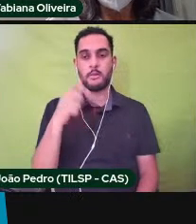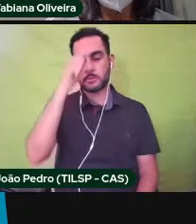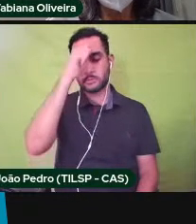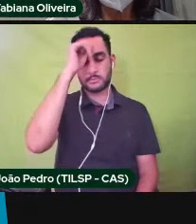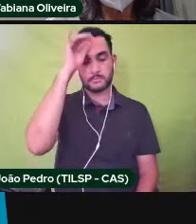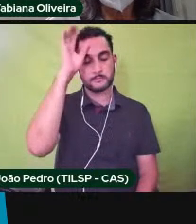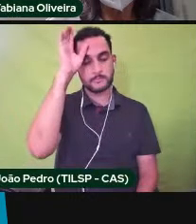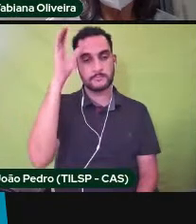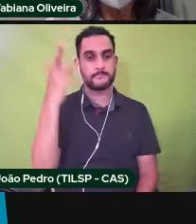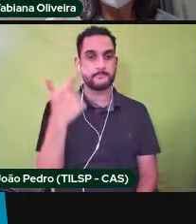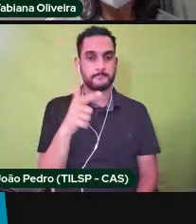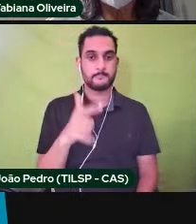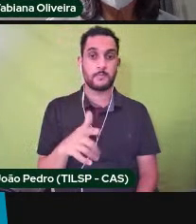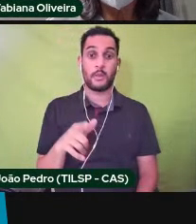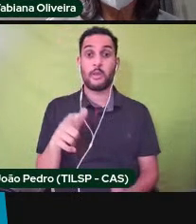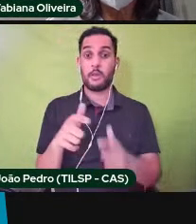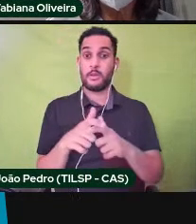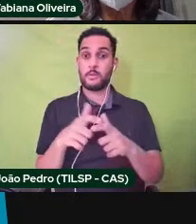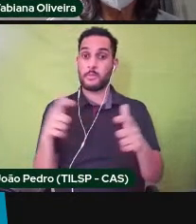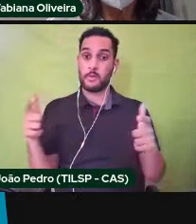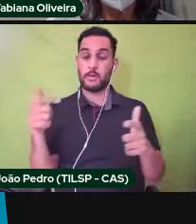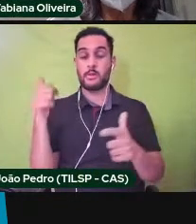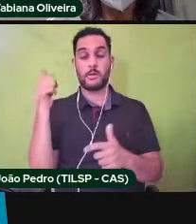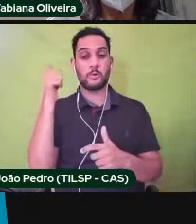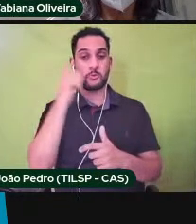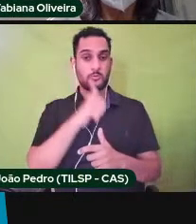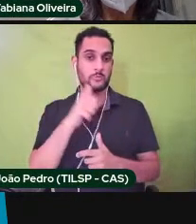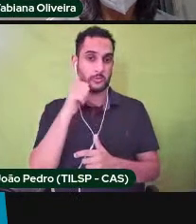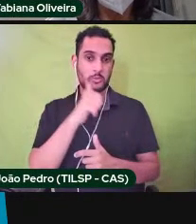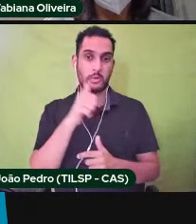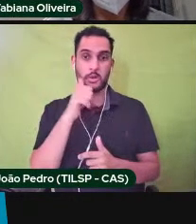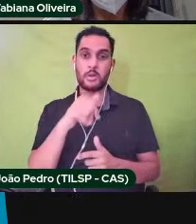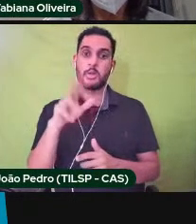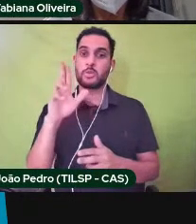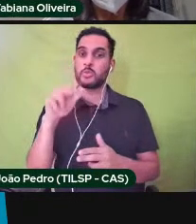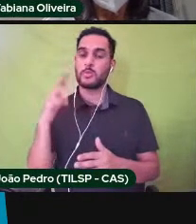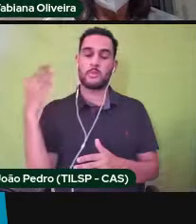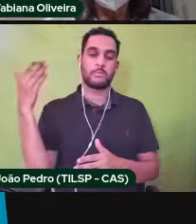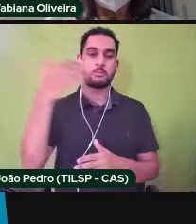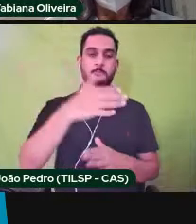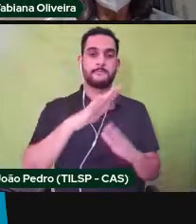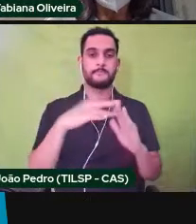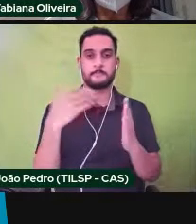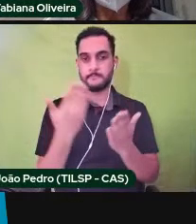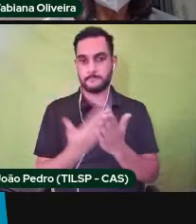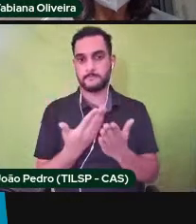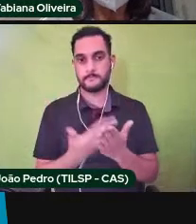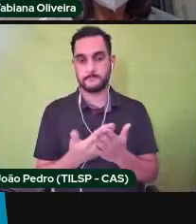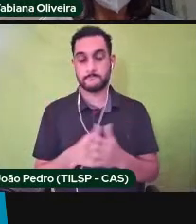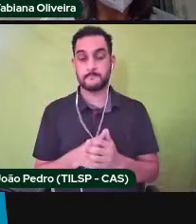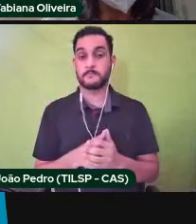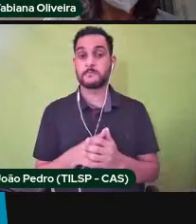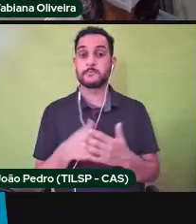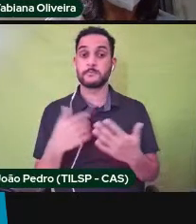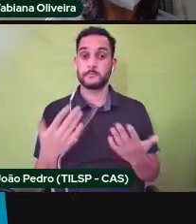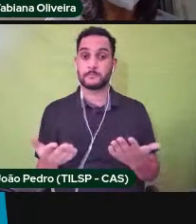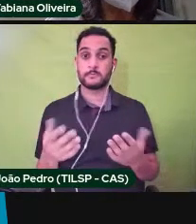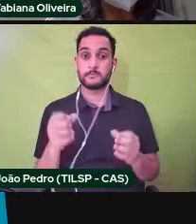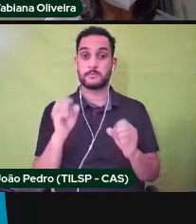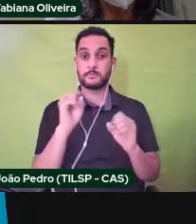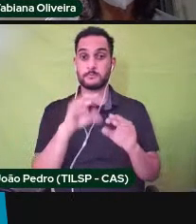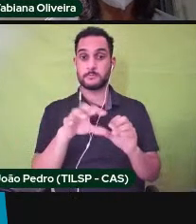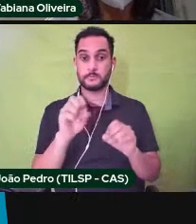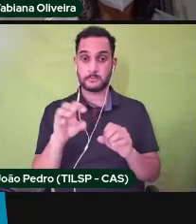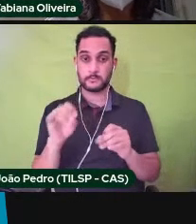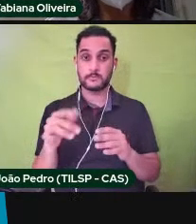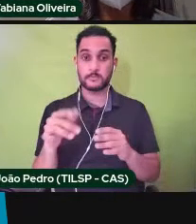do que os meninos de nunca ter participado e pisado de uma sala de aula. No entanto, a educação ainda é importante para tratar